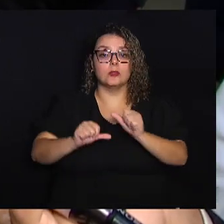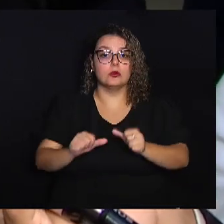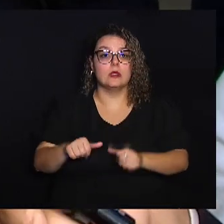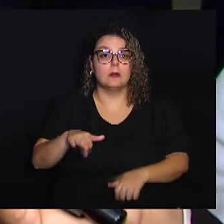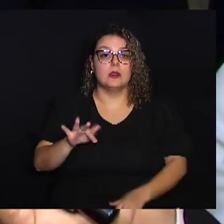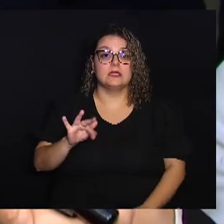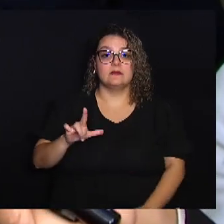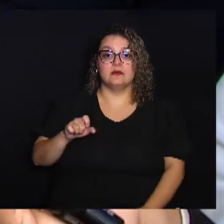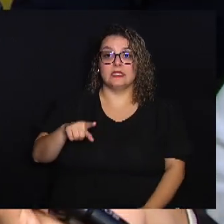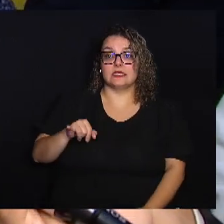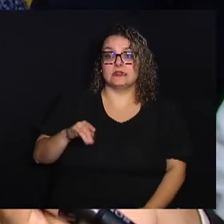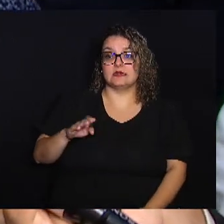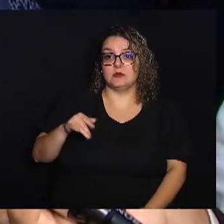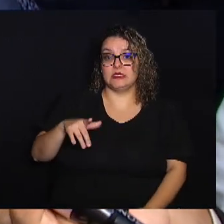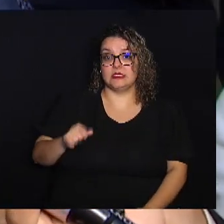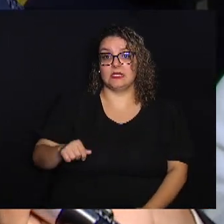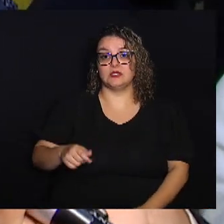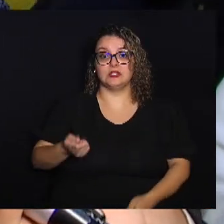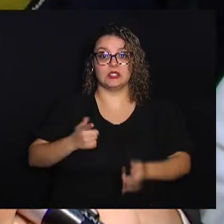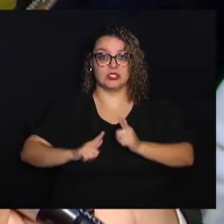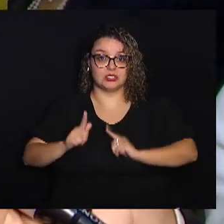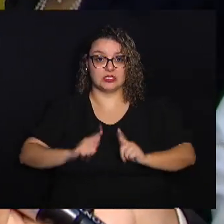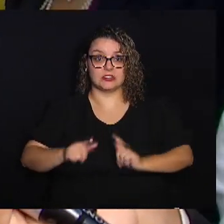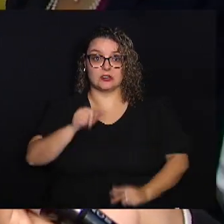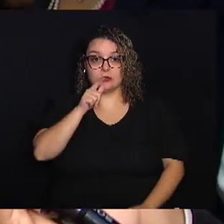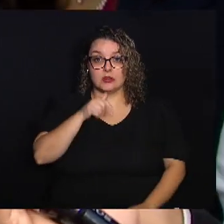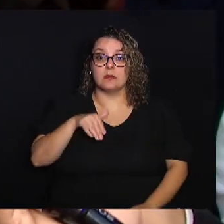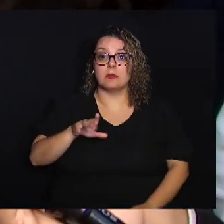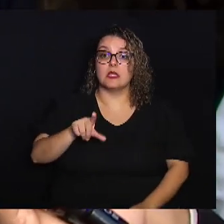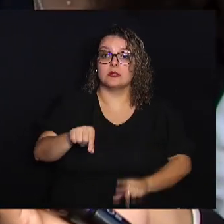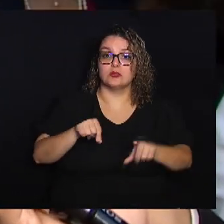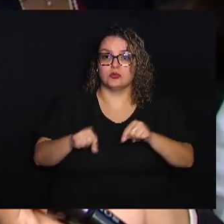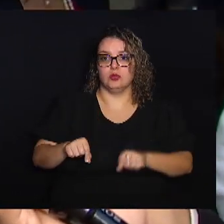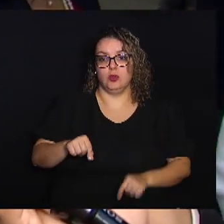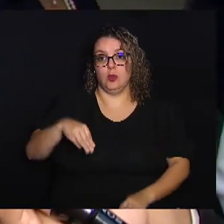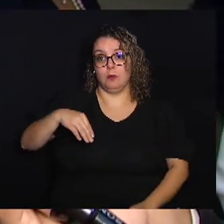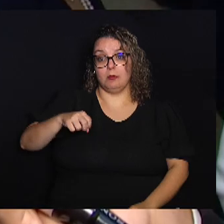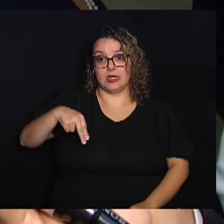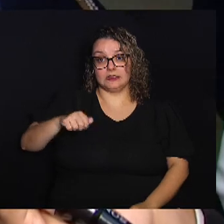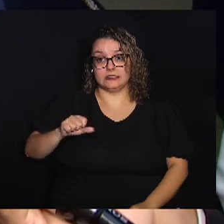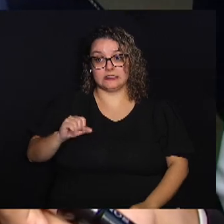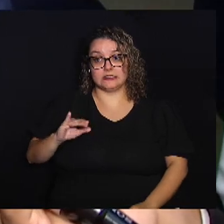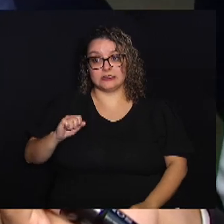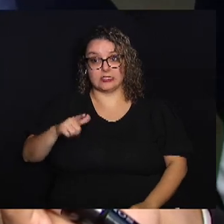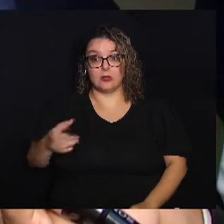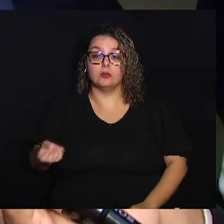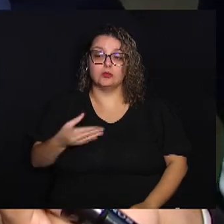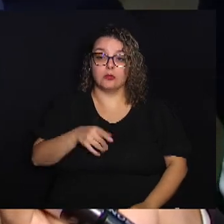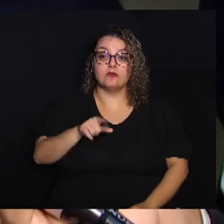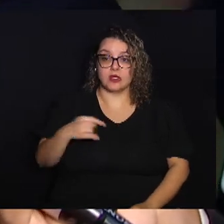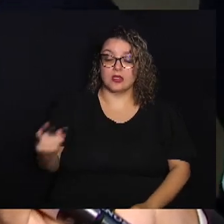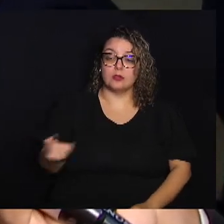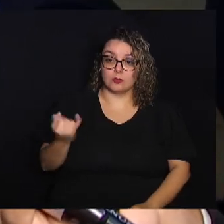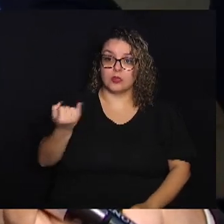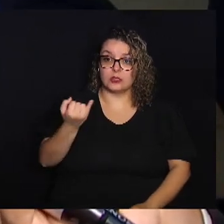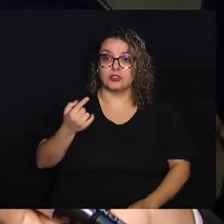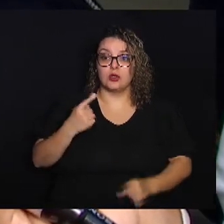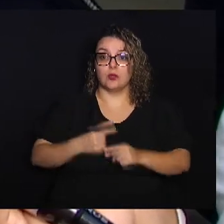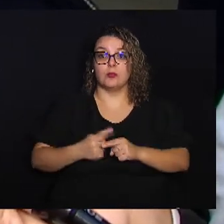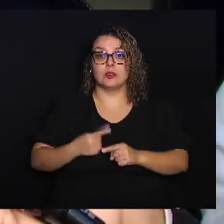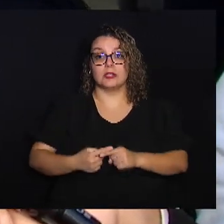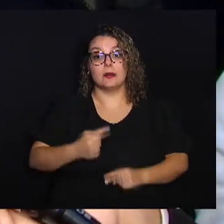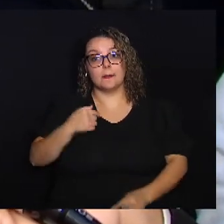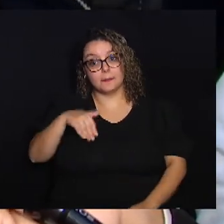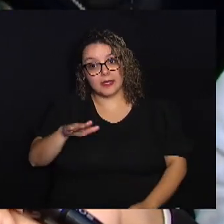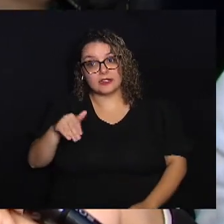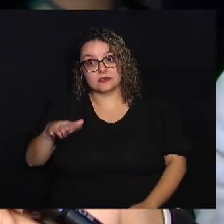na gestão da água na cidade e mais uma alternativa, um manancial novo para a cidade de Campinas. Isso é muito importante porque cada vez mais com